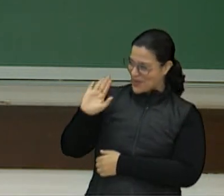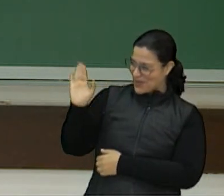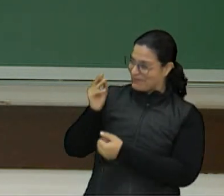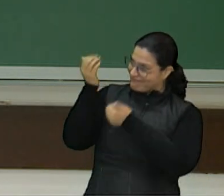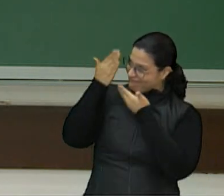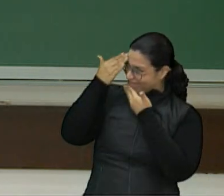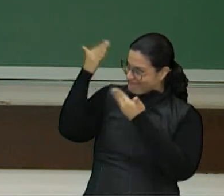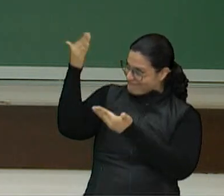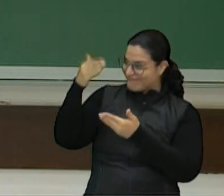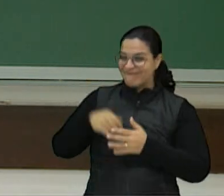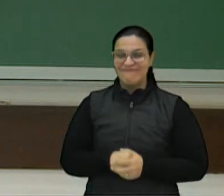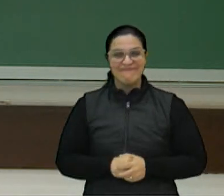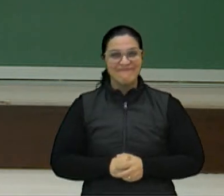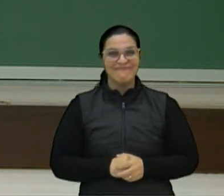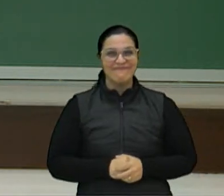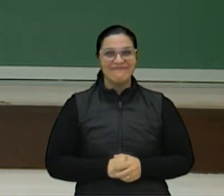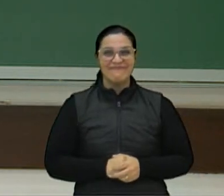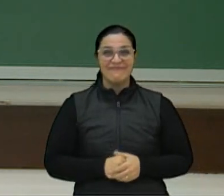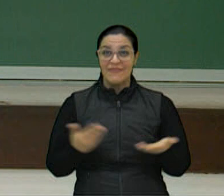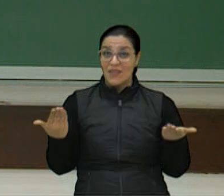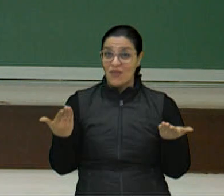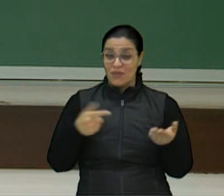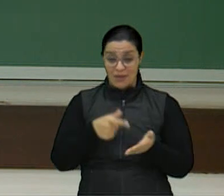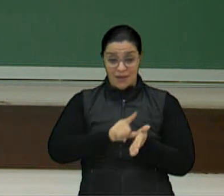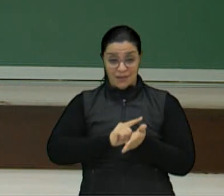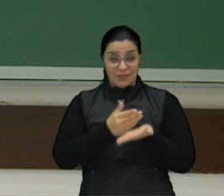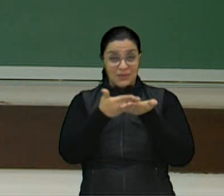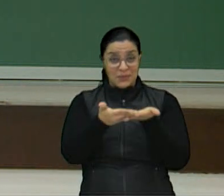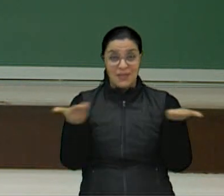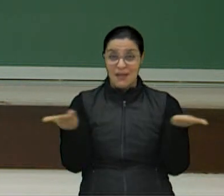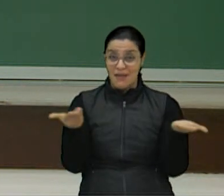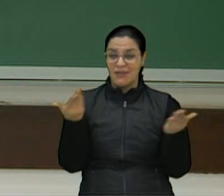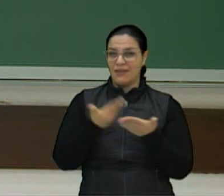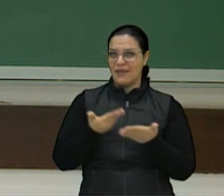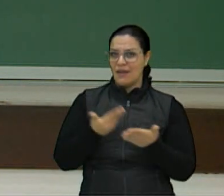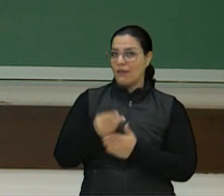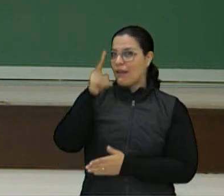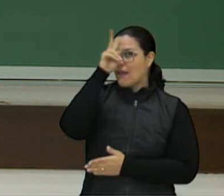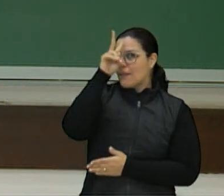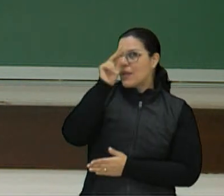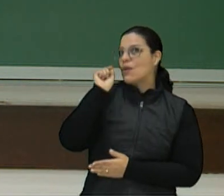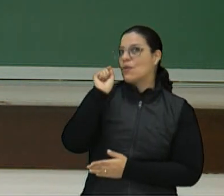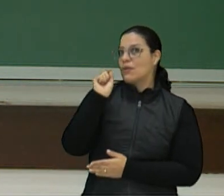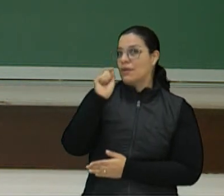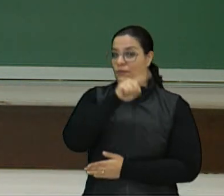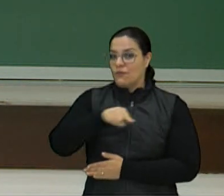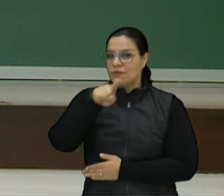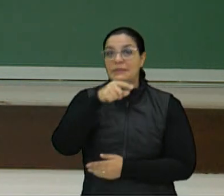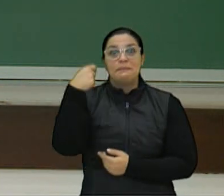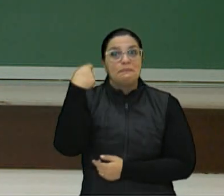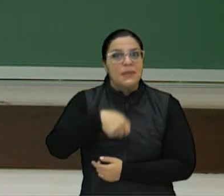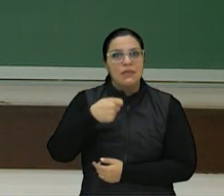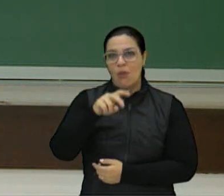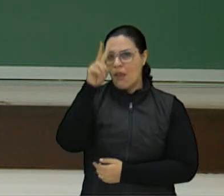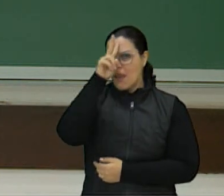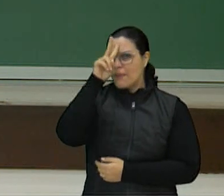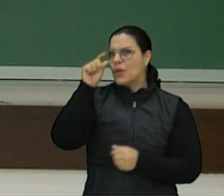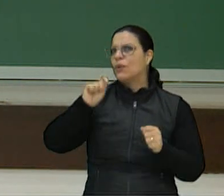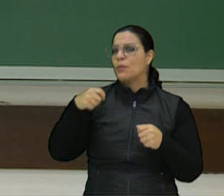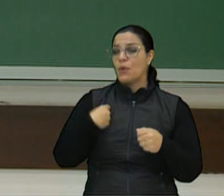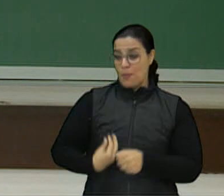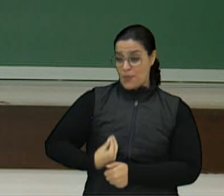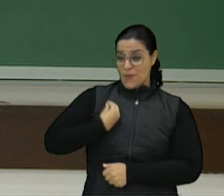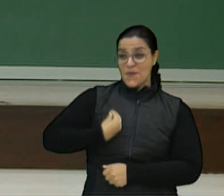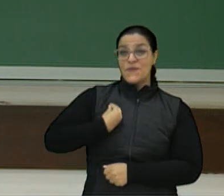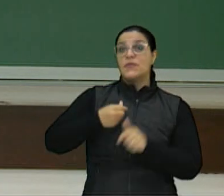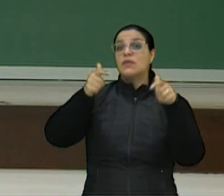seja bem-vinda. E antes de começar a aula, eu preciso fazer um lembrete. Vocês precisam registrar a presença